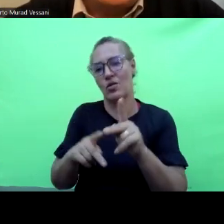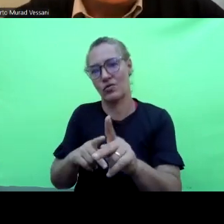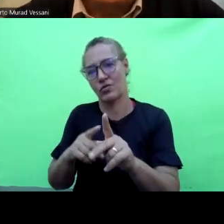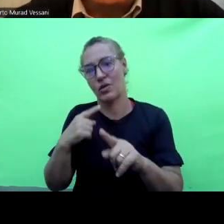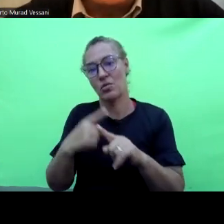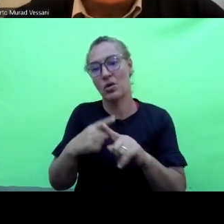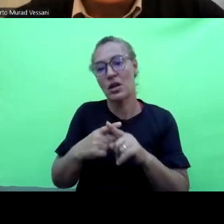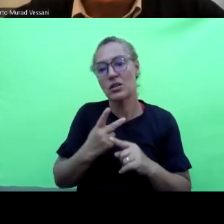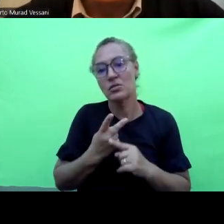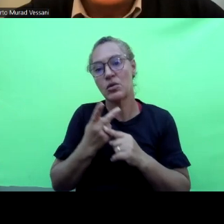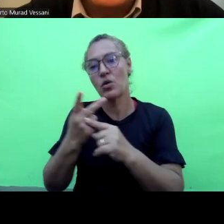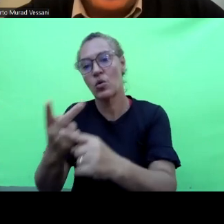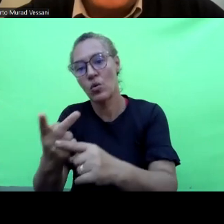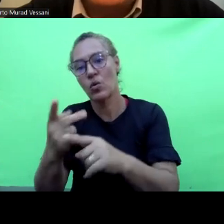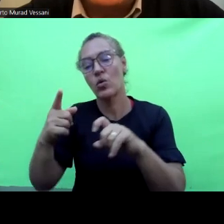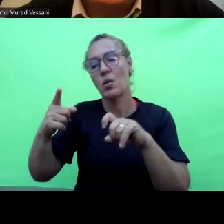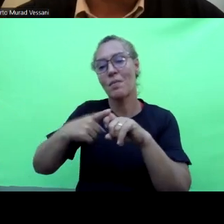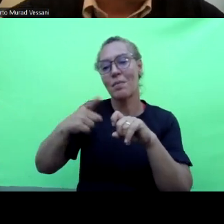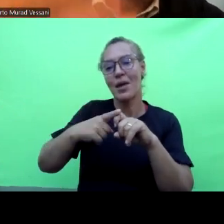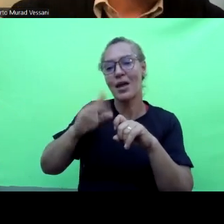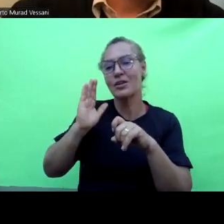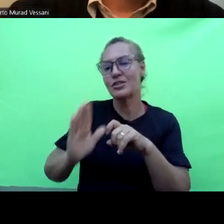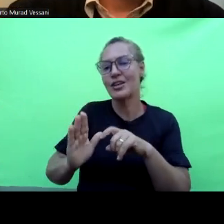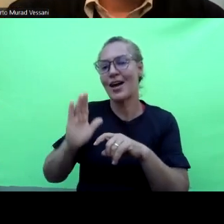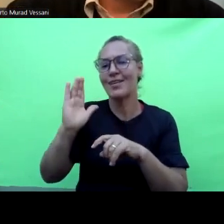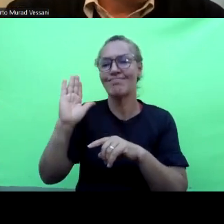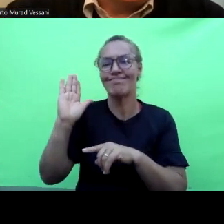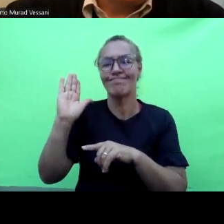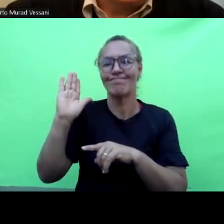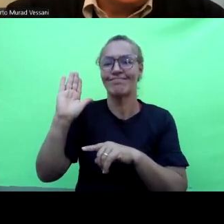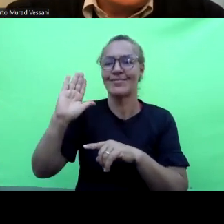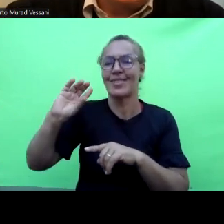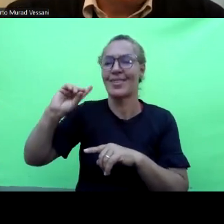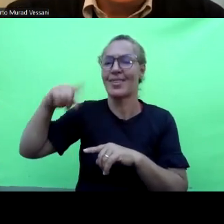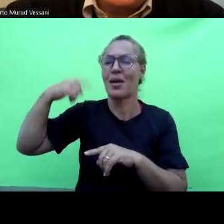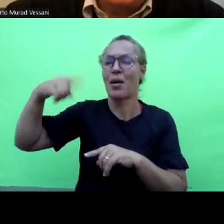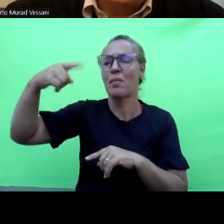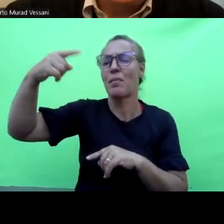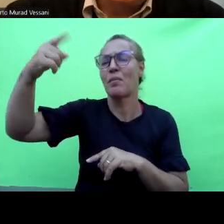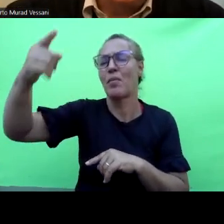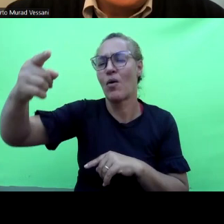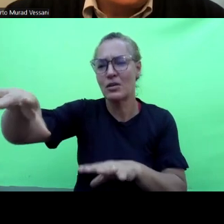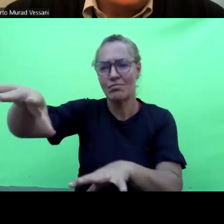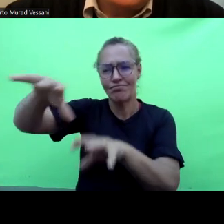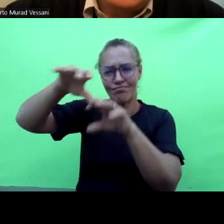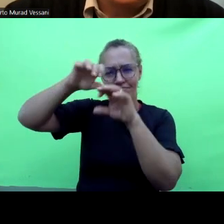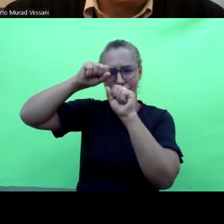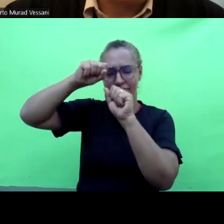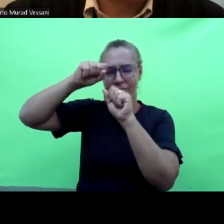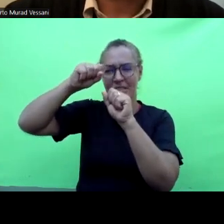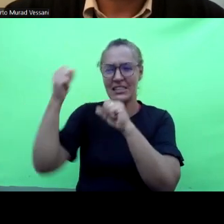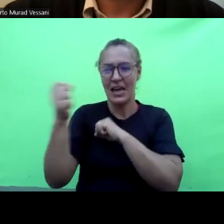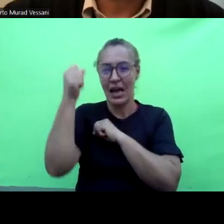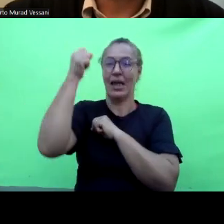o médico oftalmologista tardiamente, e isso acaba levando a casos mais graves que acabam precisando de mais cirurgia.